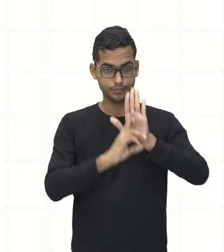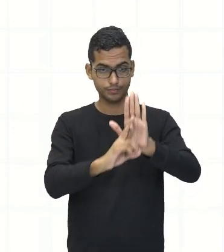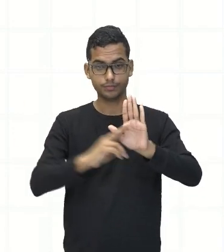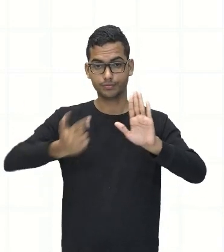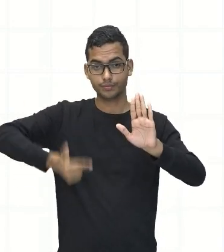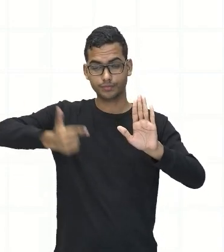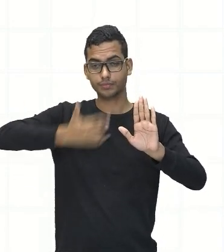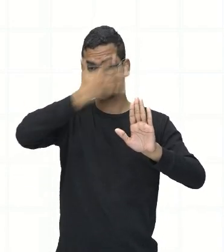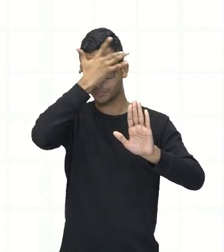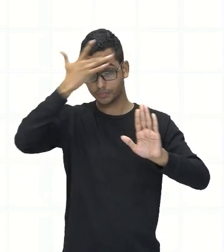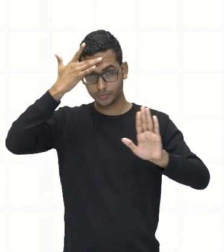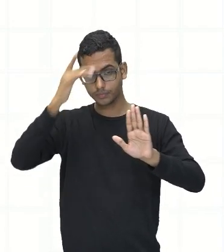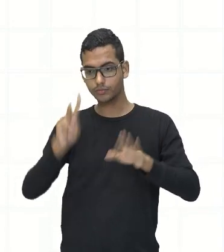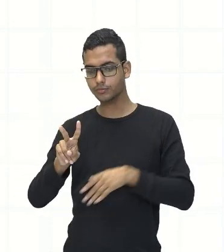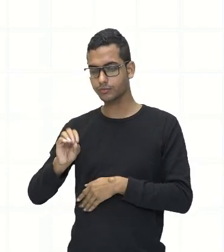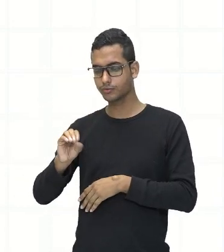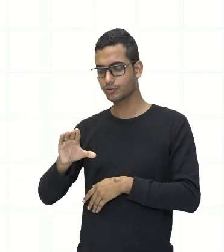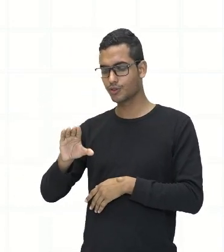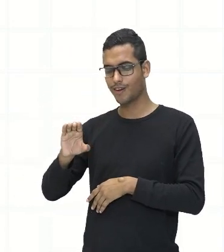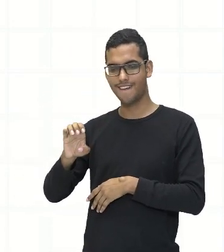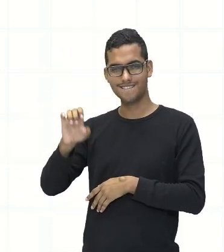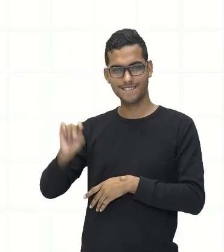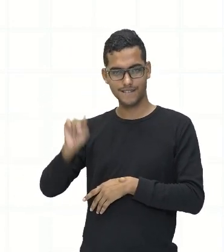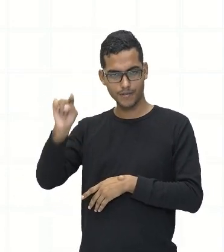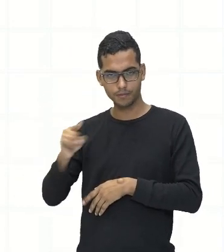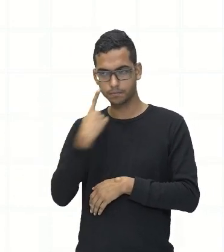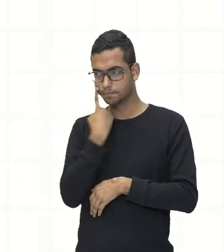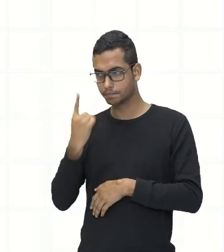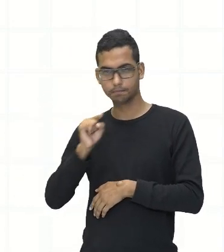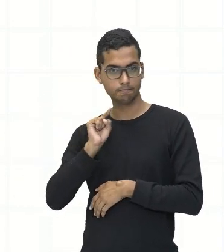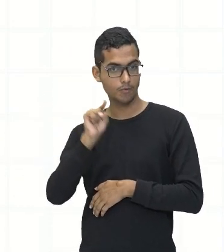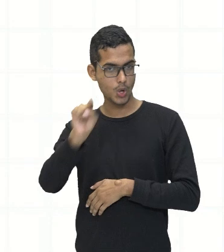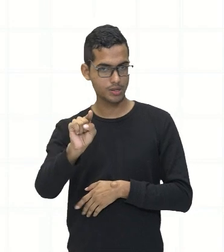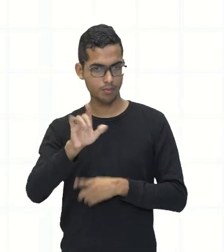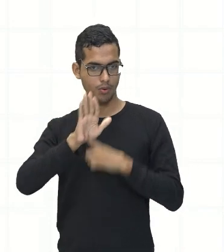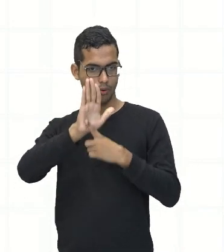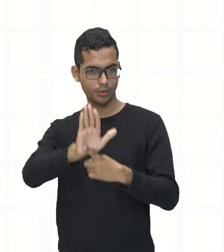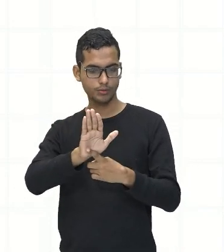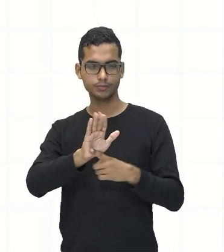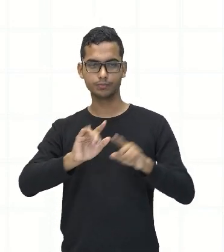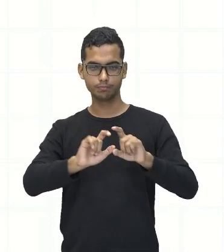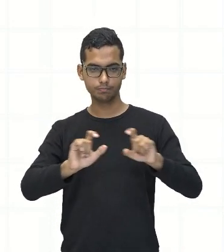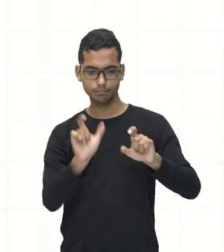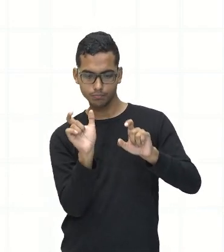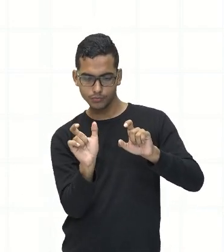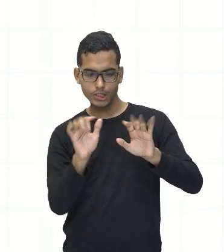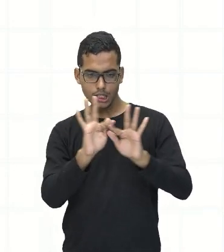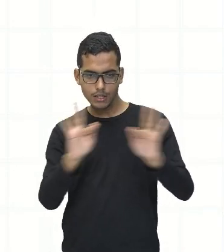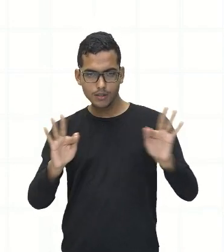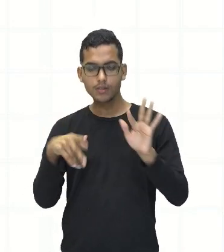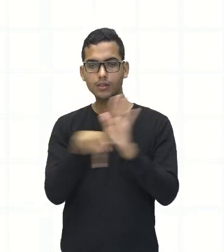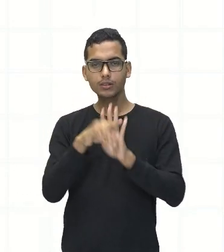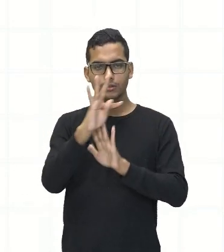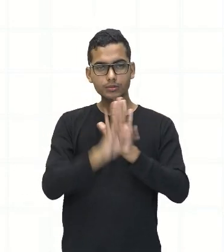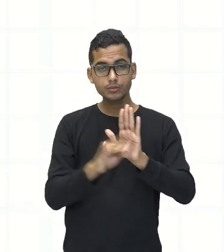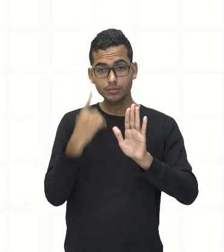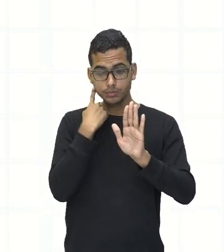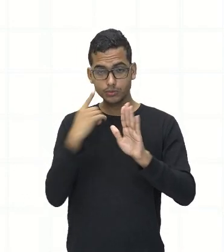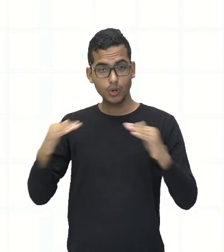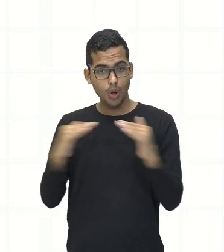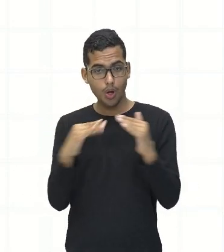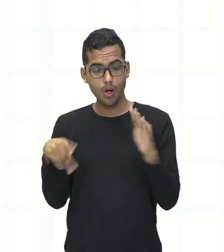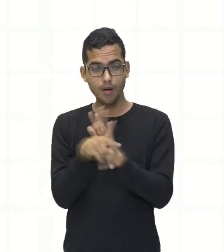pessoa, o pronome você, quando ele aparecer, tá? Ele vai concordar com verbos que